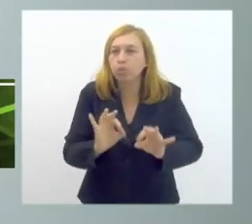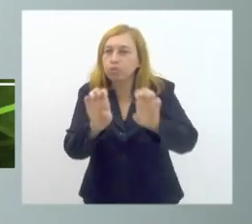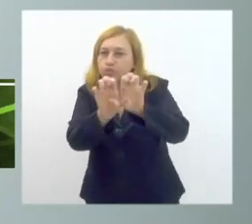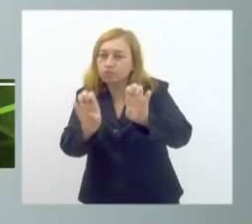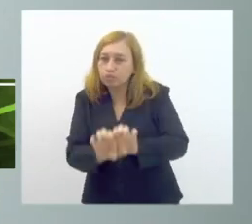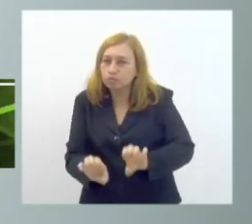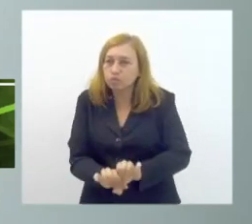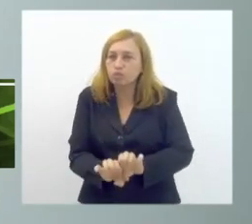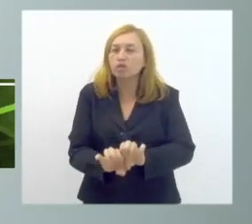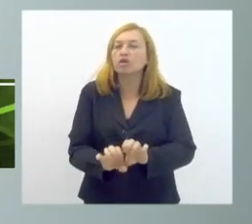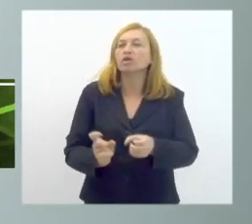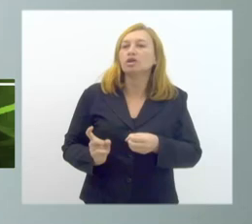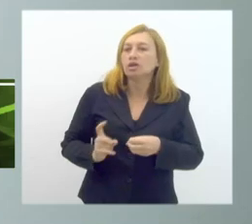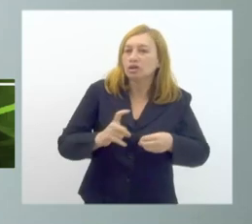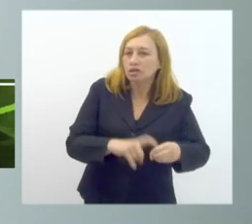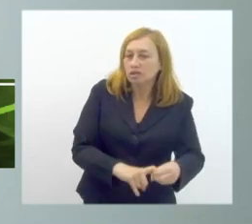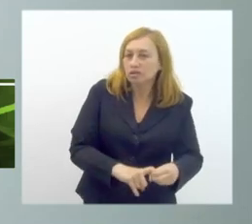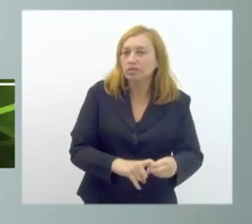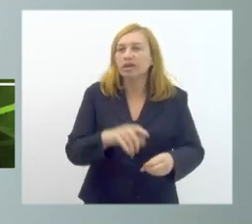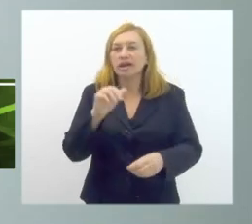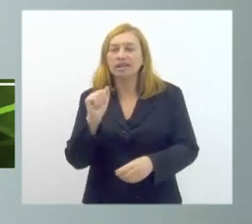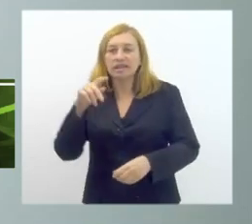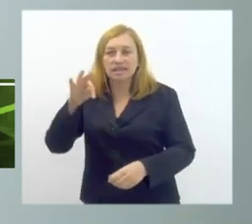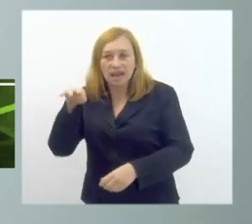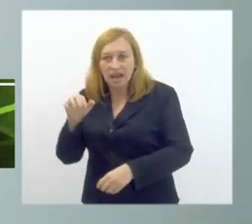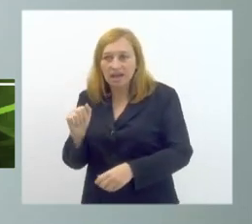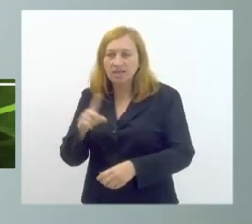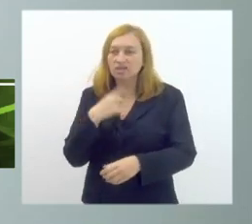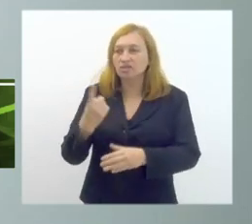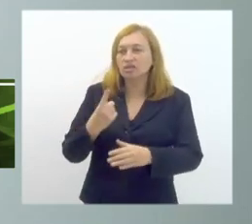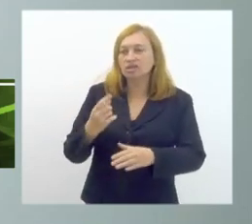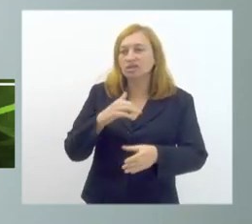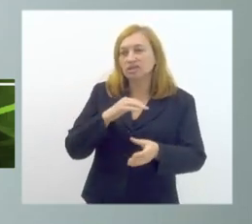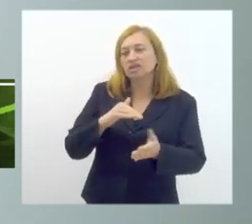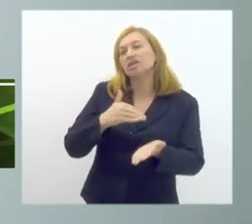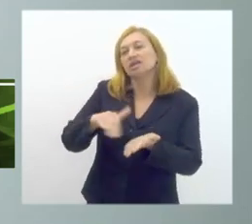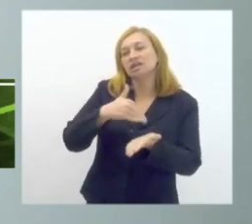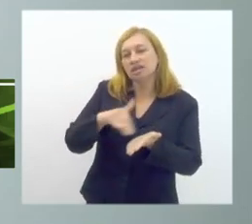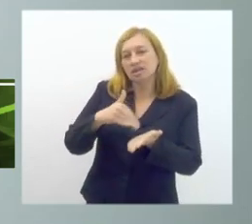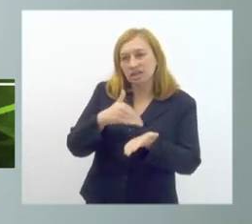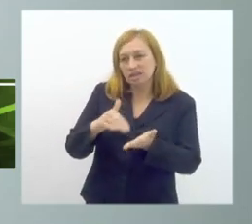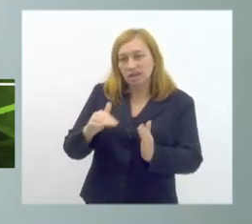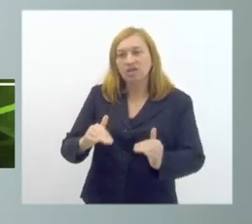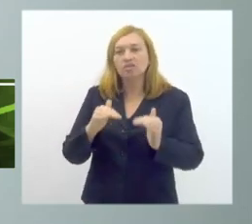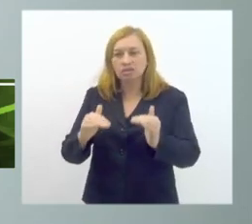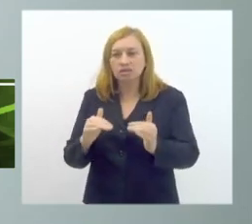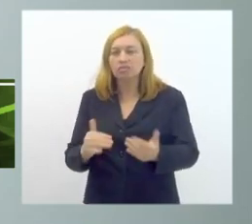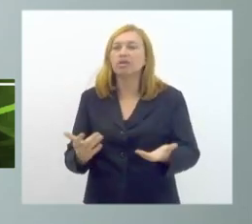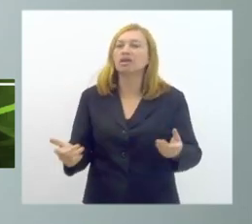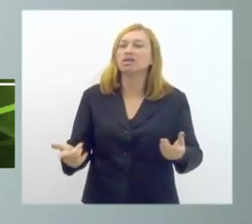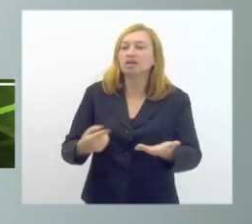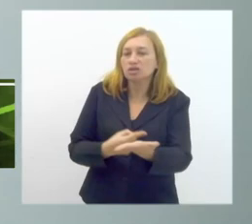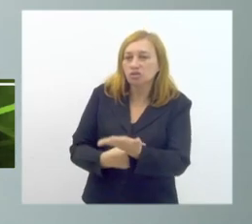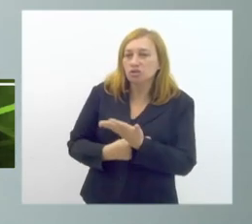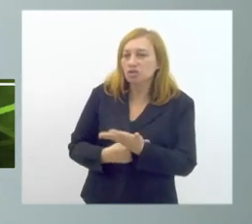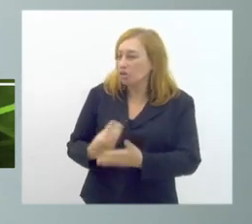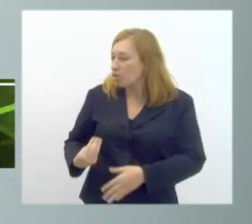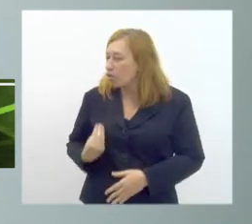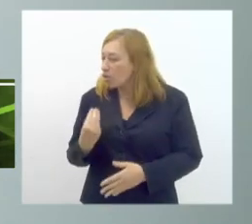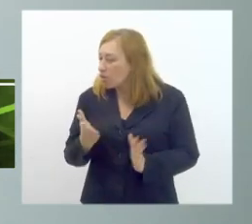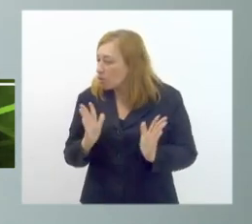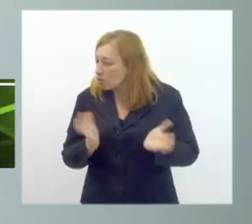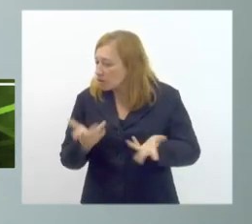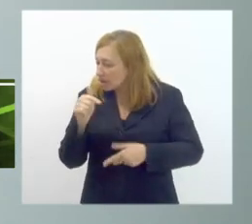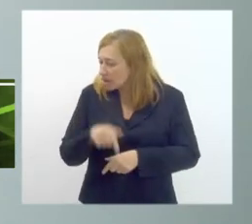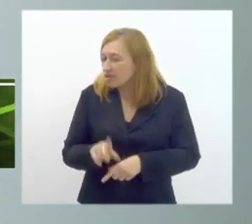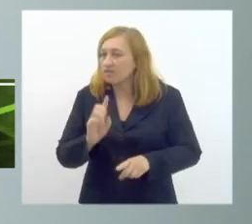estruturando esse consórcio. A Natália, nossa secretária executiva, competentíssima, está nos ajudando. Infelizmente, hoje ela não está presente, mas